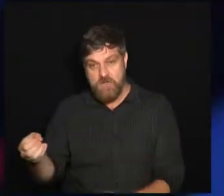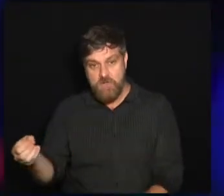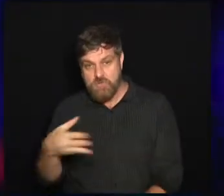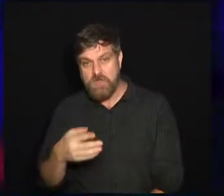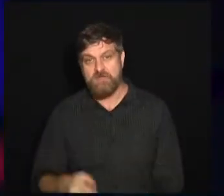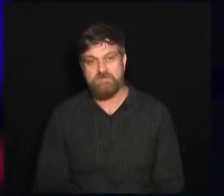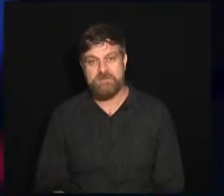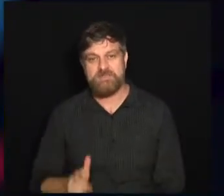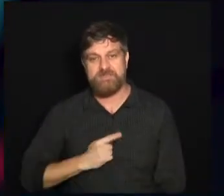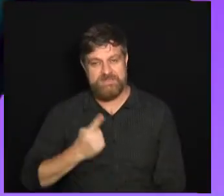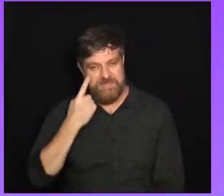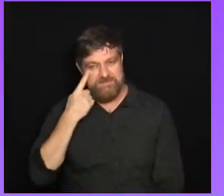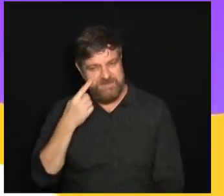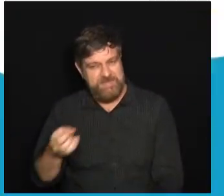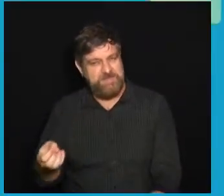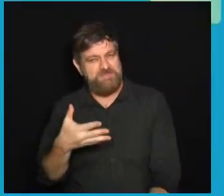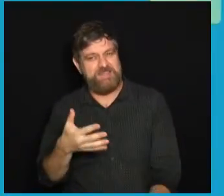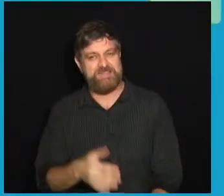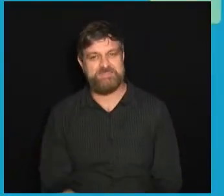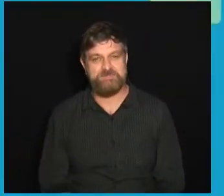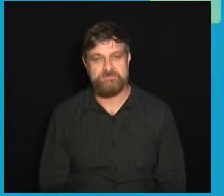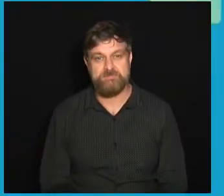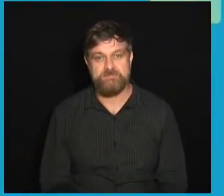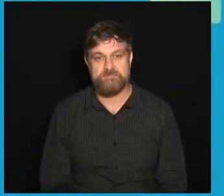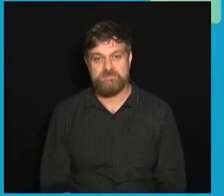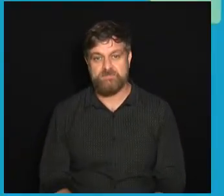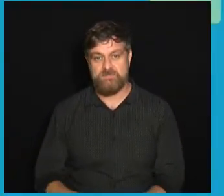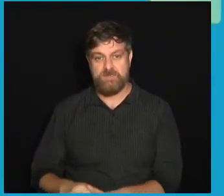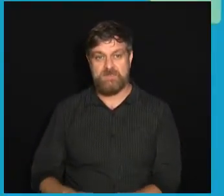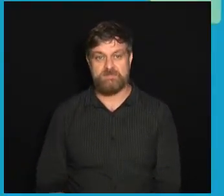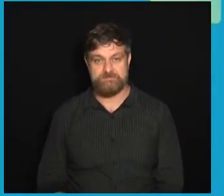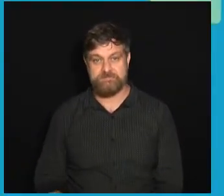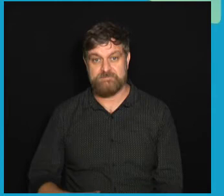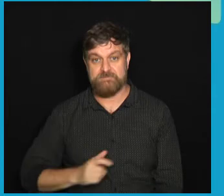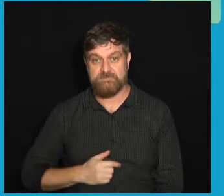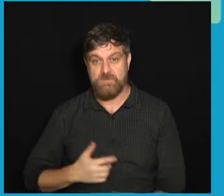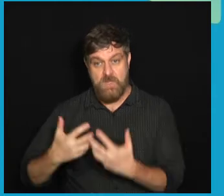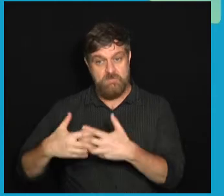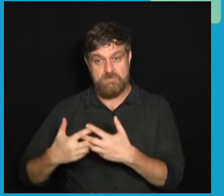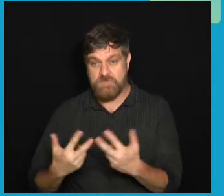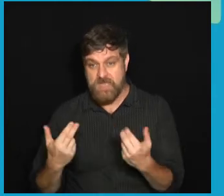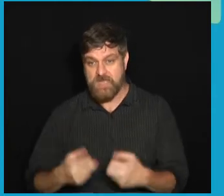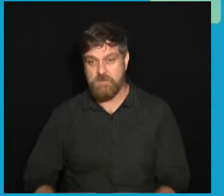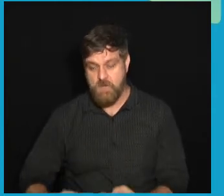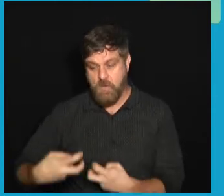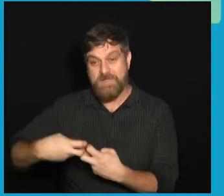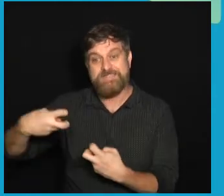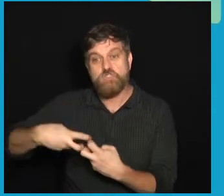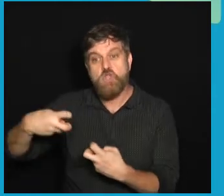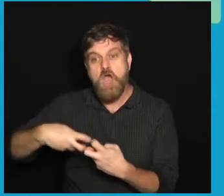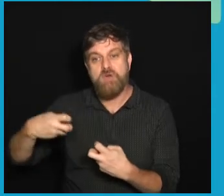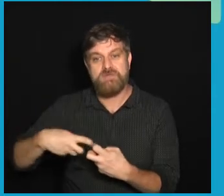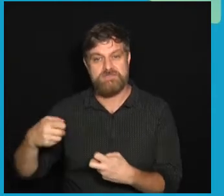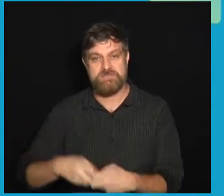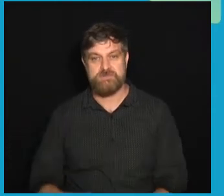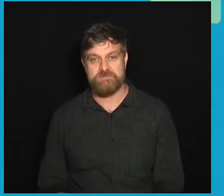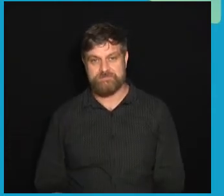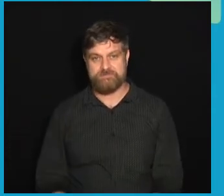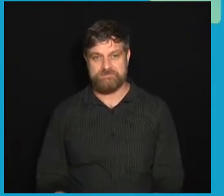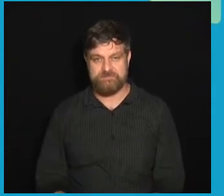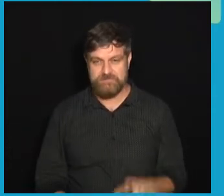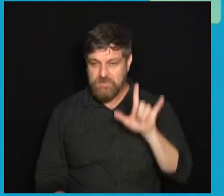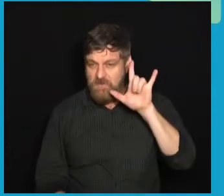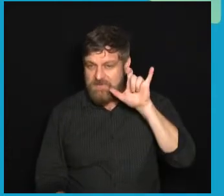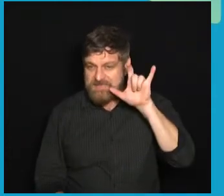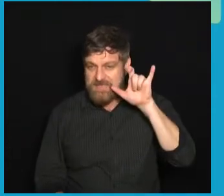Fleets. Se liga na novidade. O novo recurso funciona no mesmo esquema que o Stories do Instagram. Você posta uma mensagem e